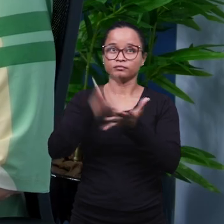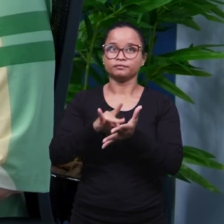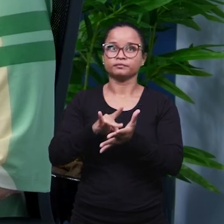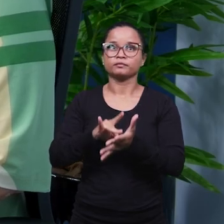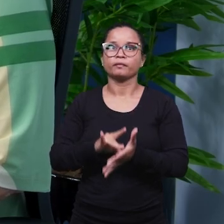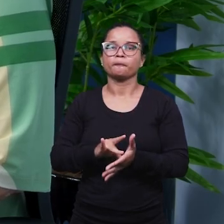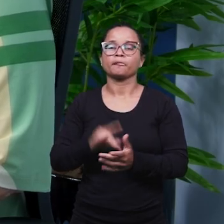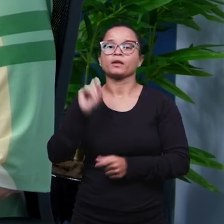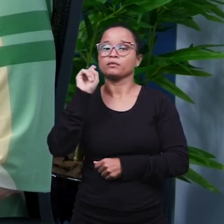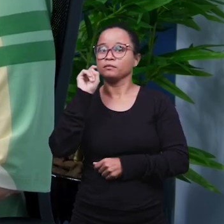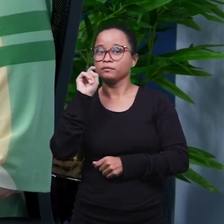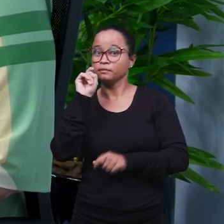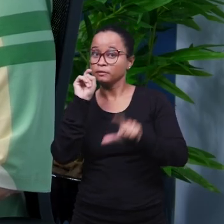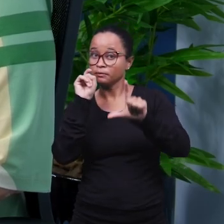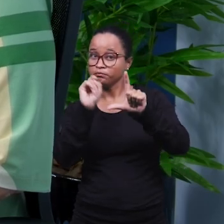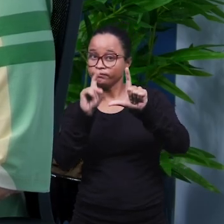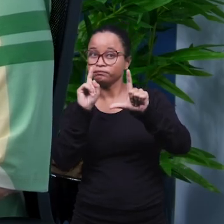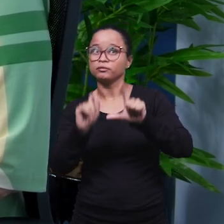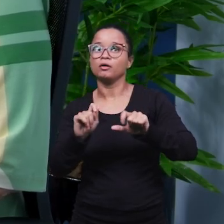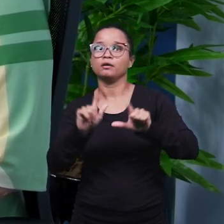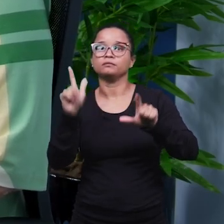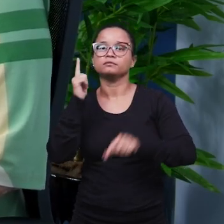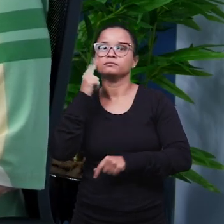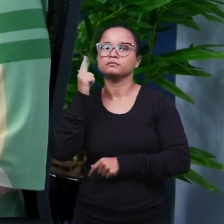oficial. Vocês clicando aqui,